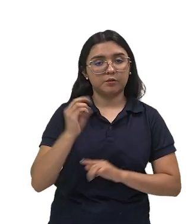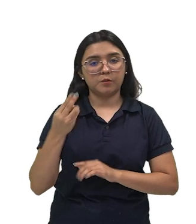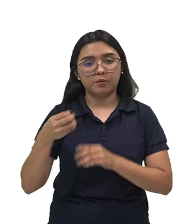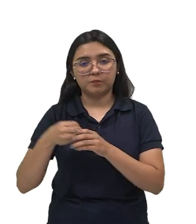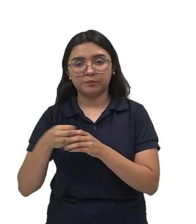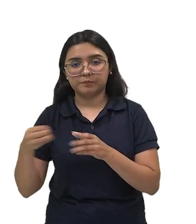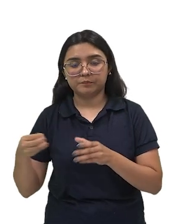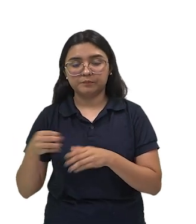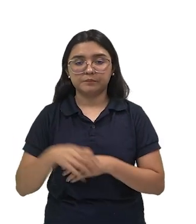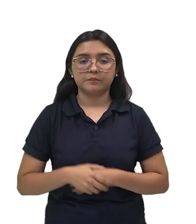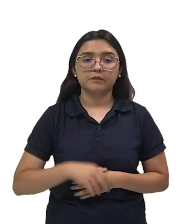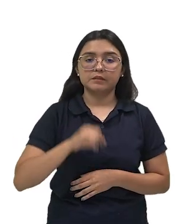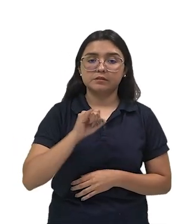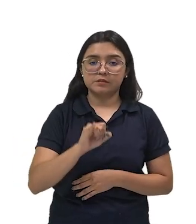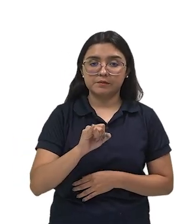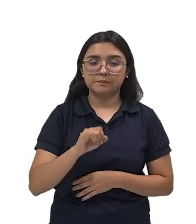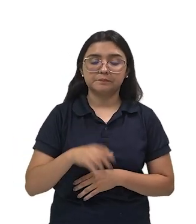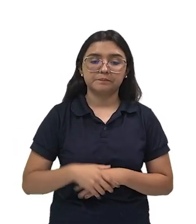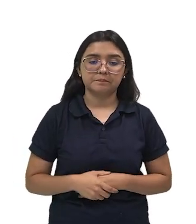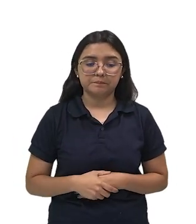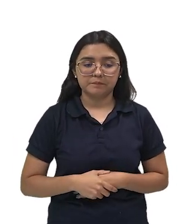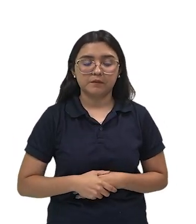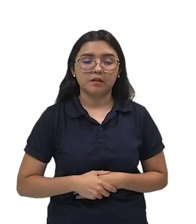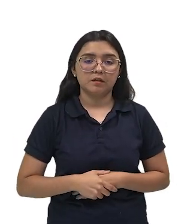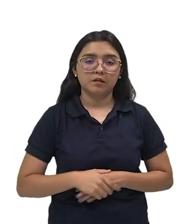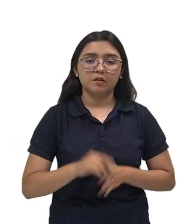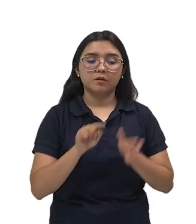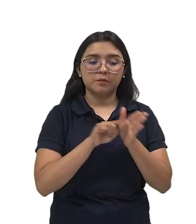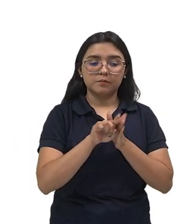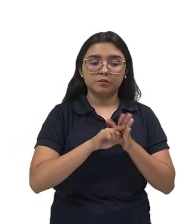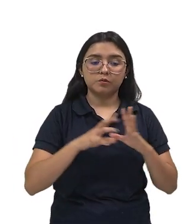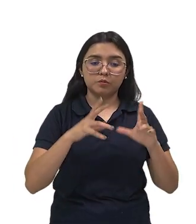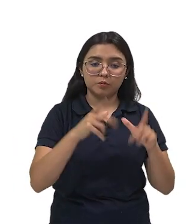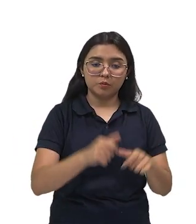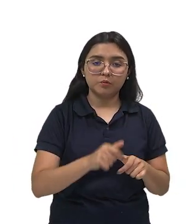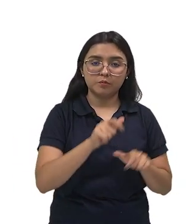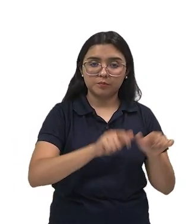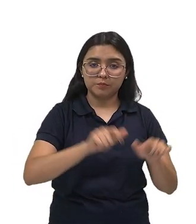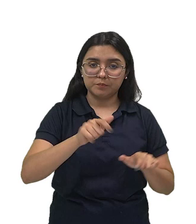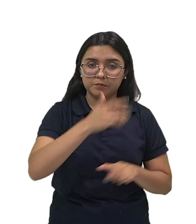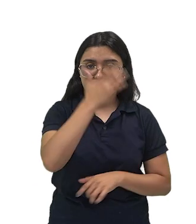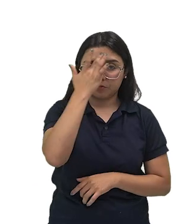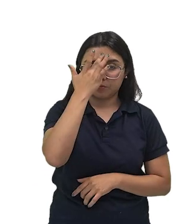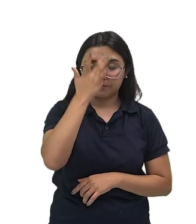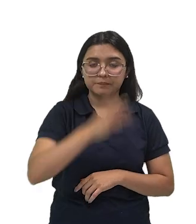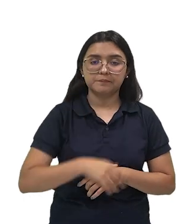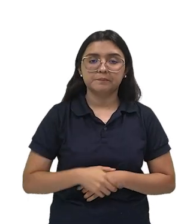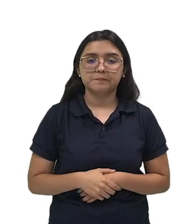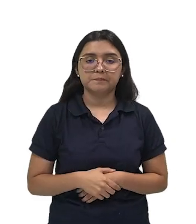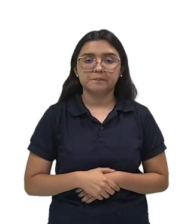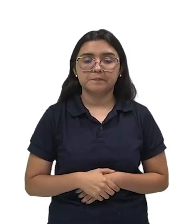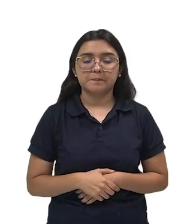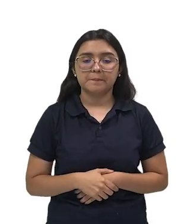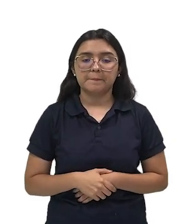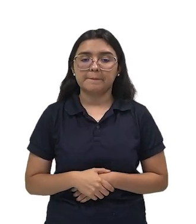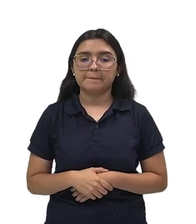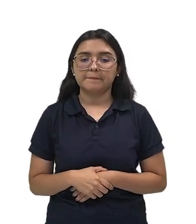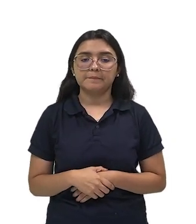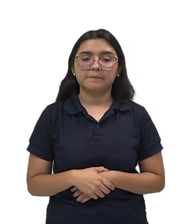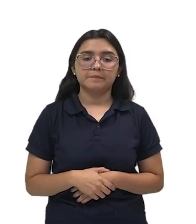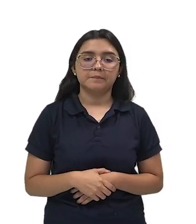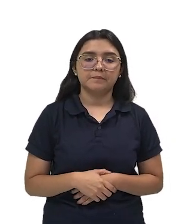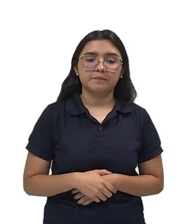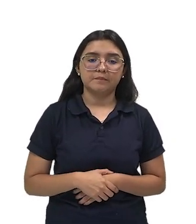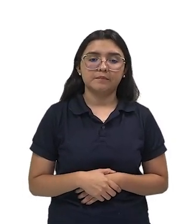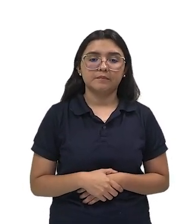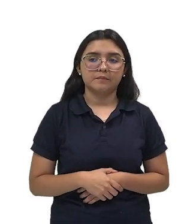certo? Se eu estou utilizando a população toda, né? Só é lembrar disso, eu estou utilizando a